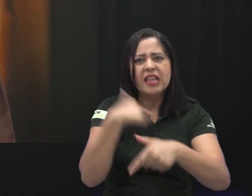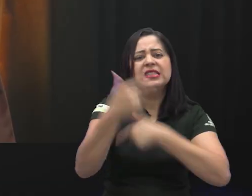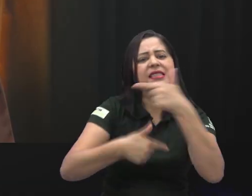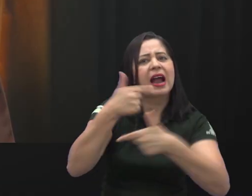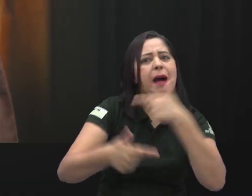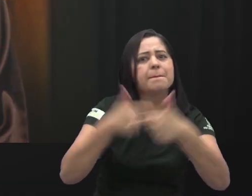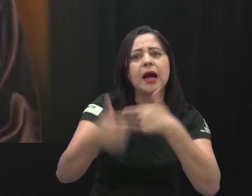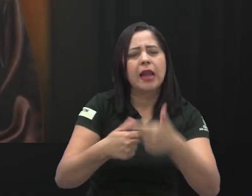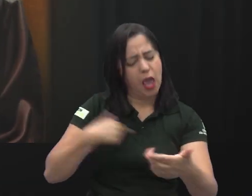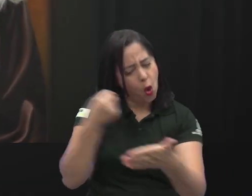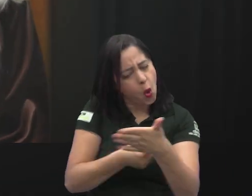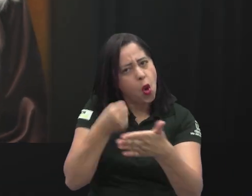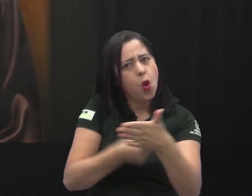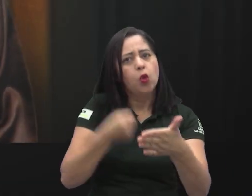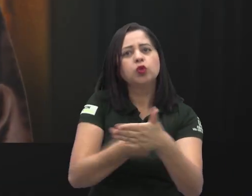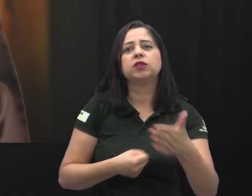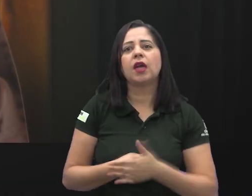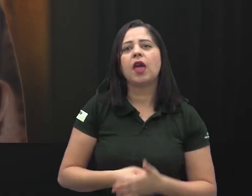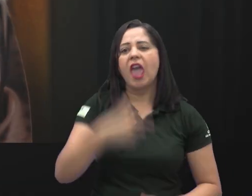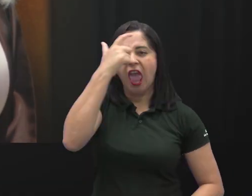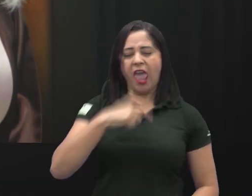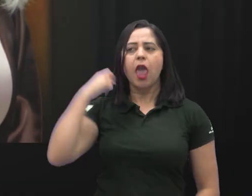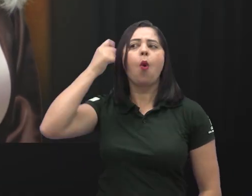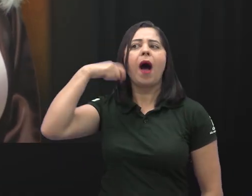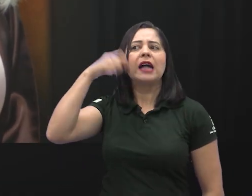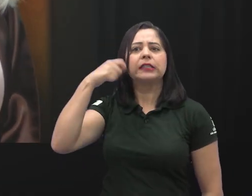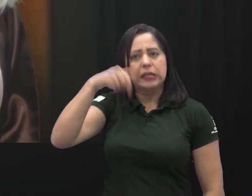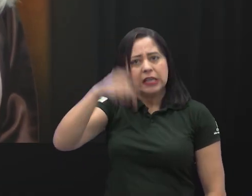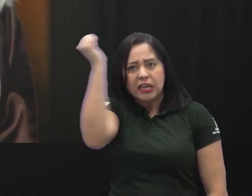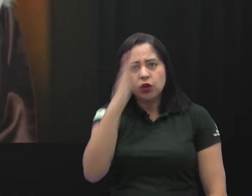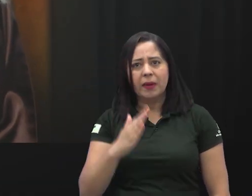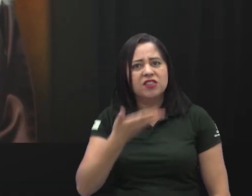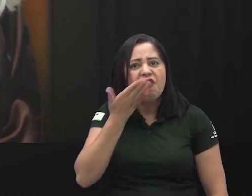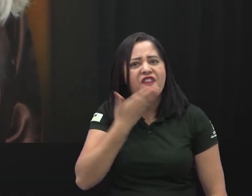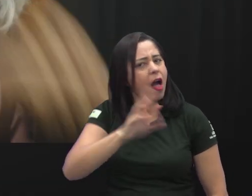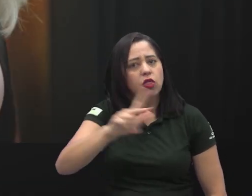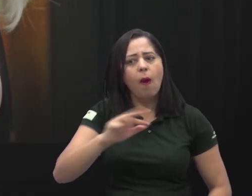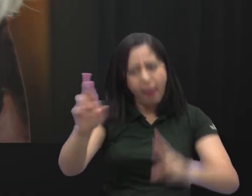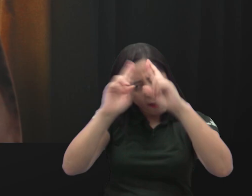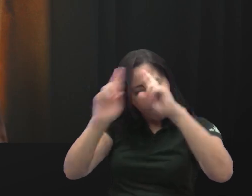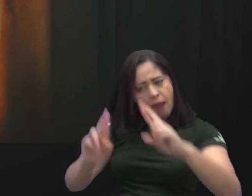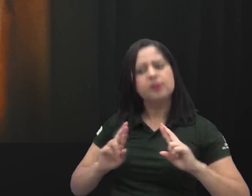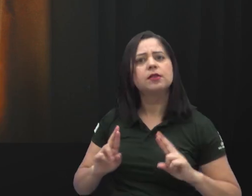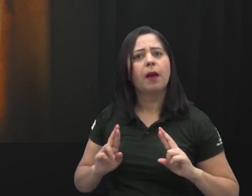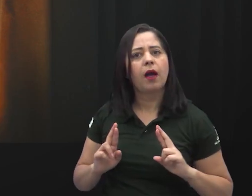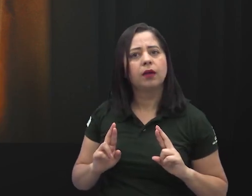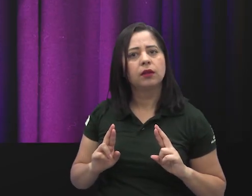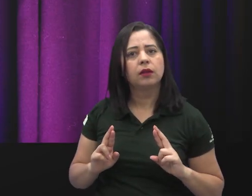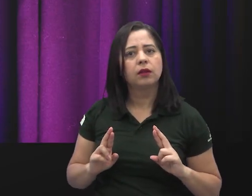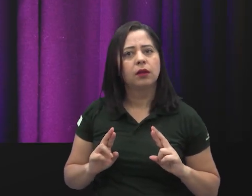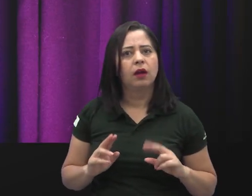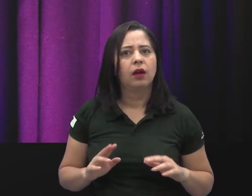hoje? Eu lutei muito. Ser atriz nesse país não é fácil e eu exijo respeito.